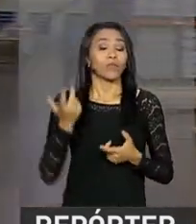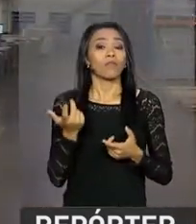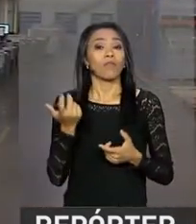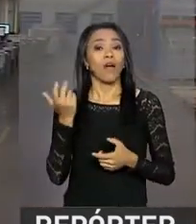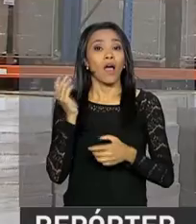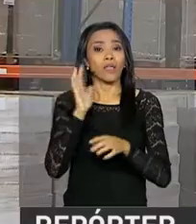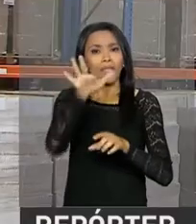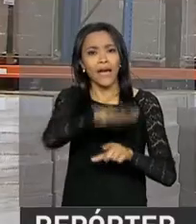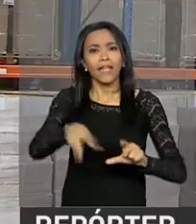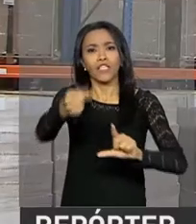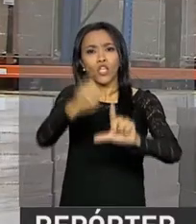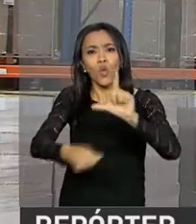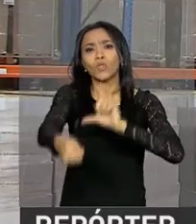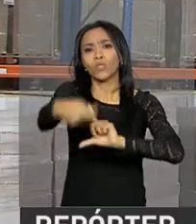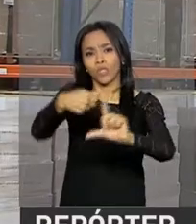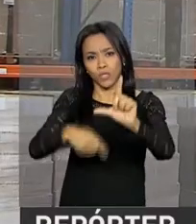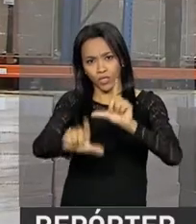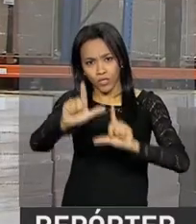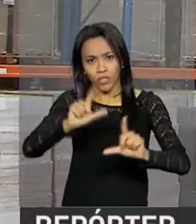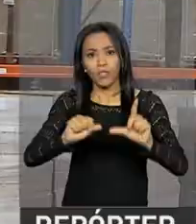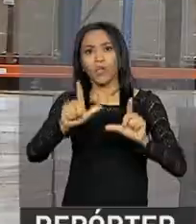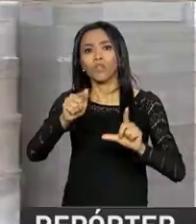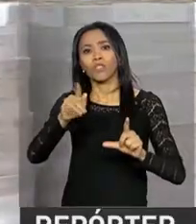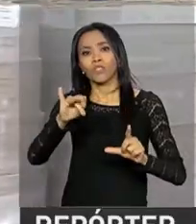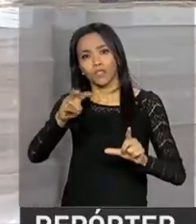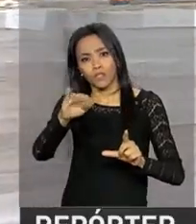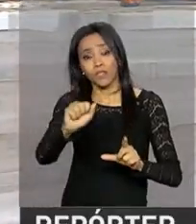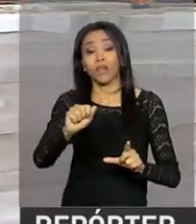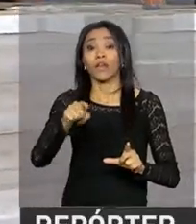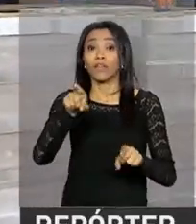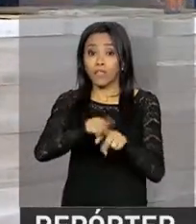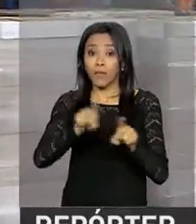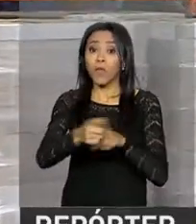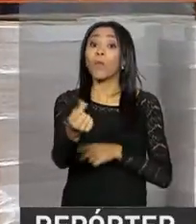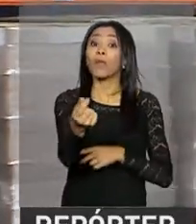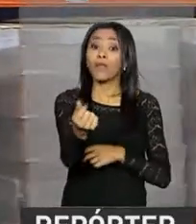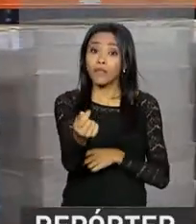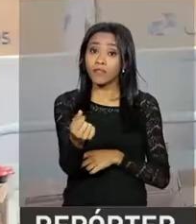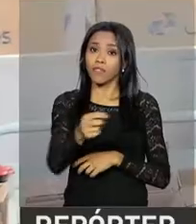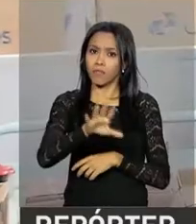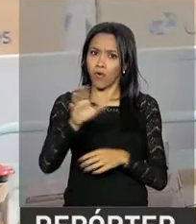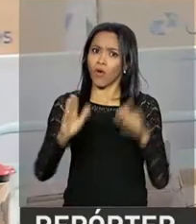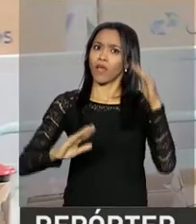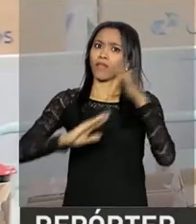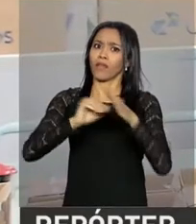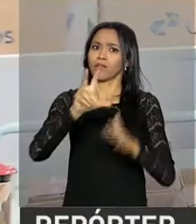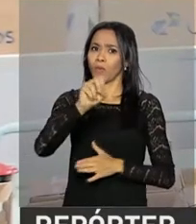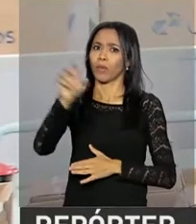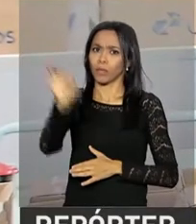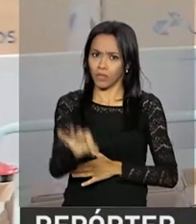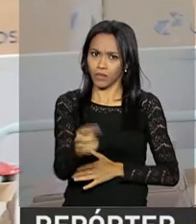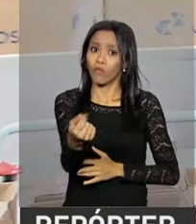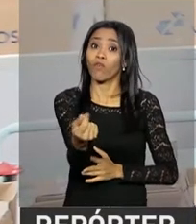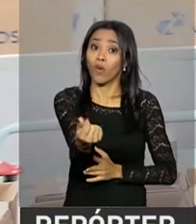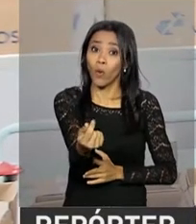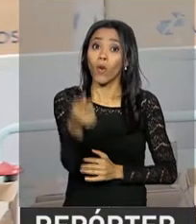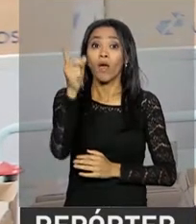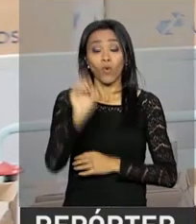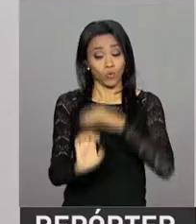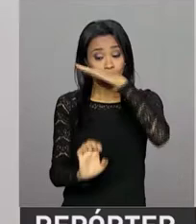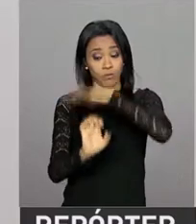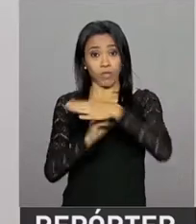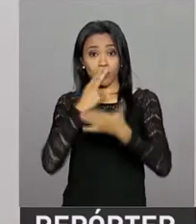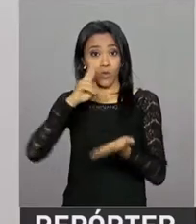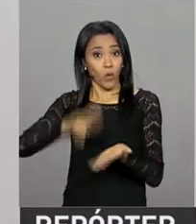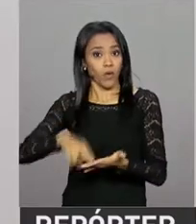de logística e uma redução no preço do frete que pode chegar a 50%, o Correios Log se torna uma ajuda e